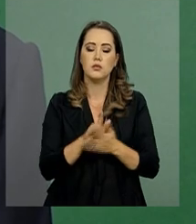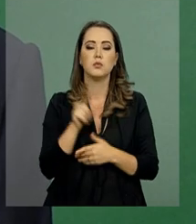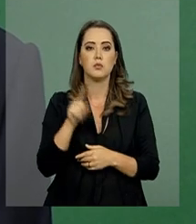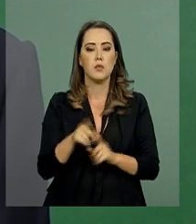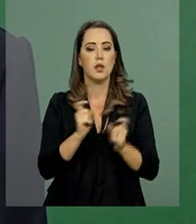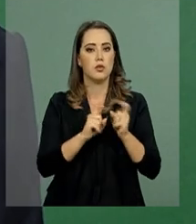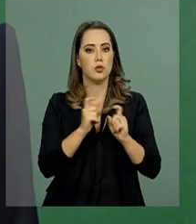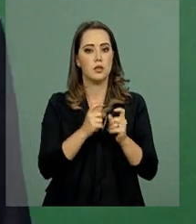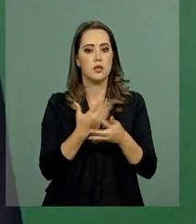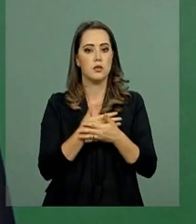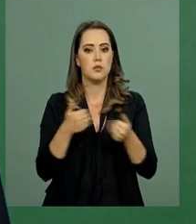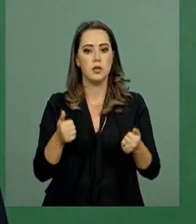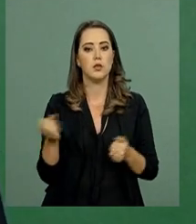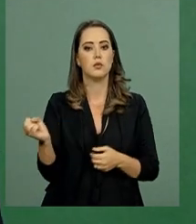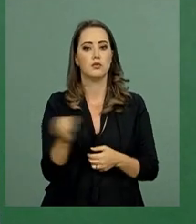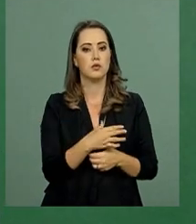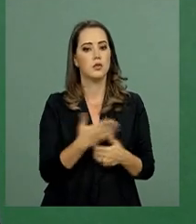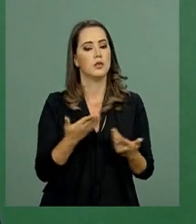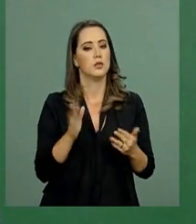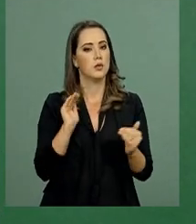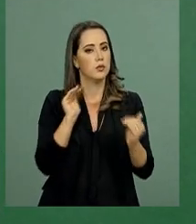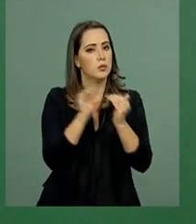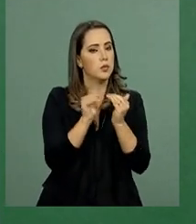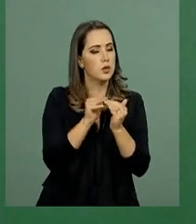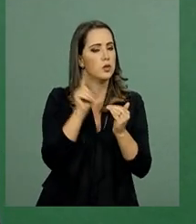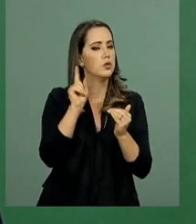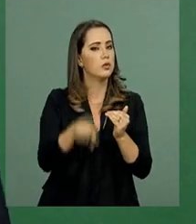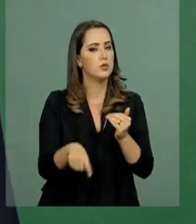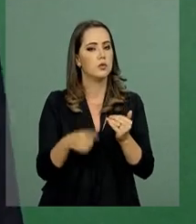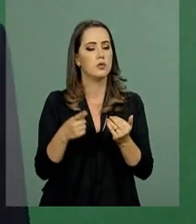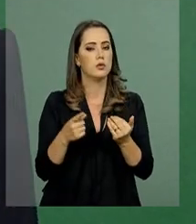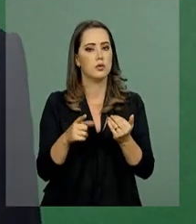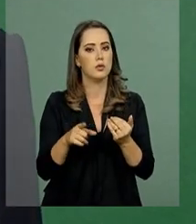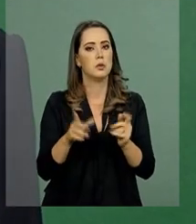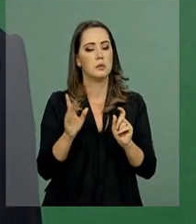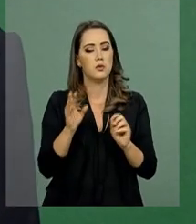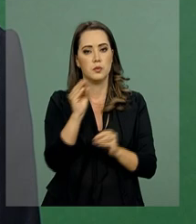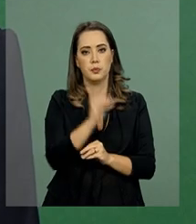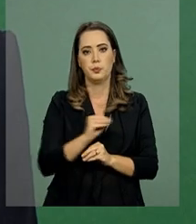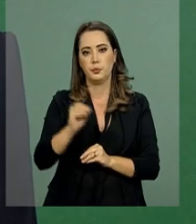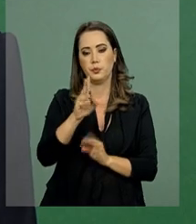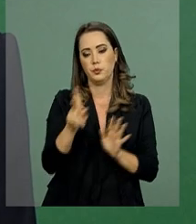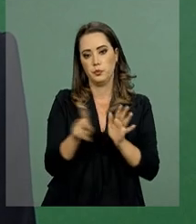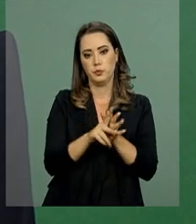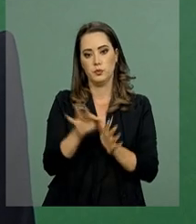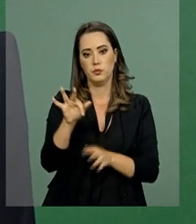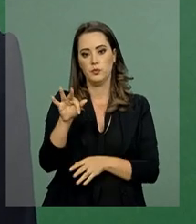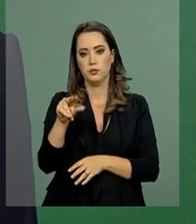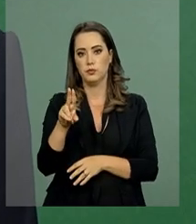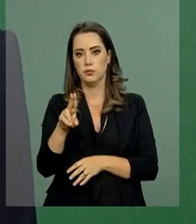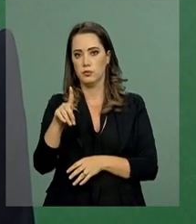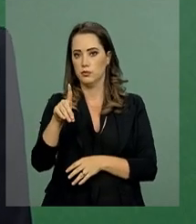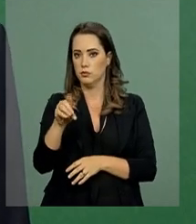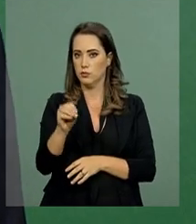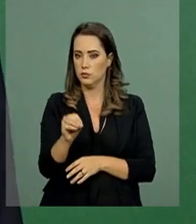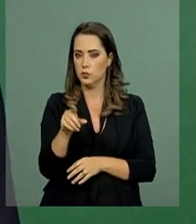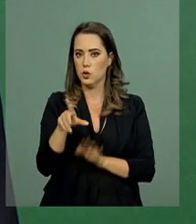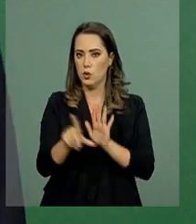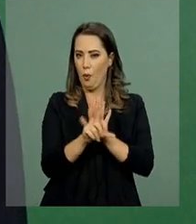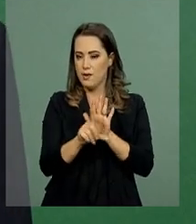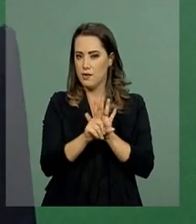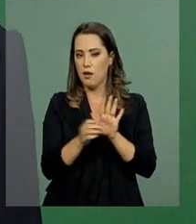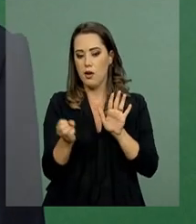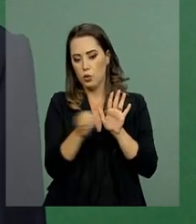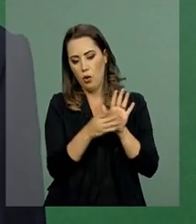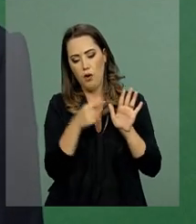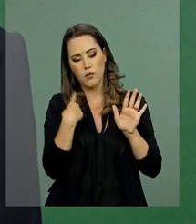com uma gestão muito mais moderna e focada naquilo para que se presta o próprio fundo patrimonial com essa legislação então